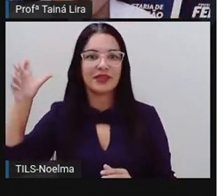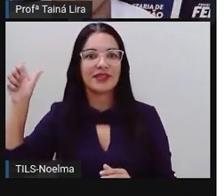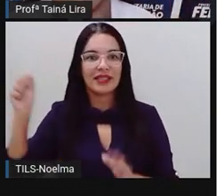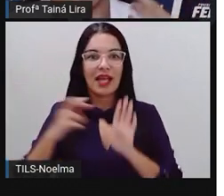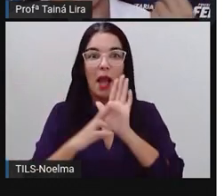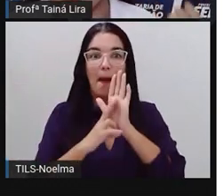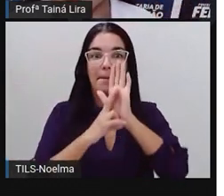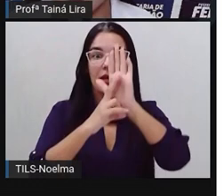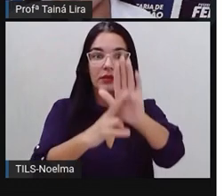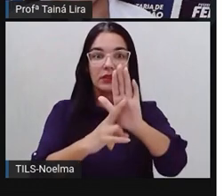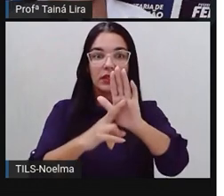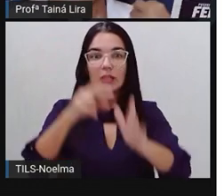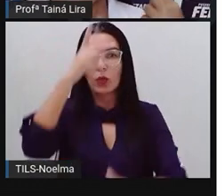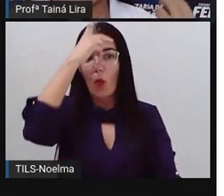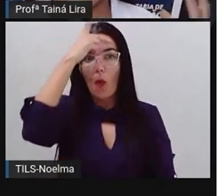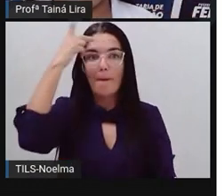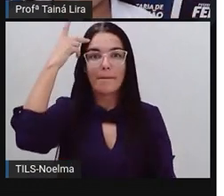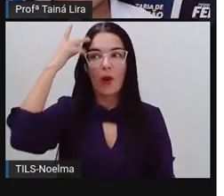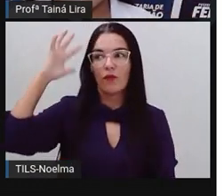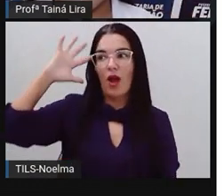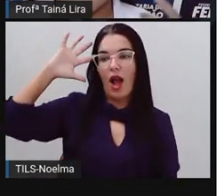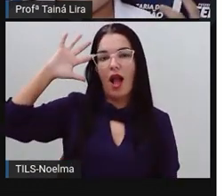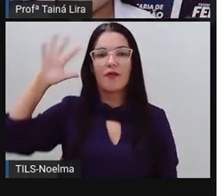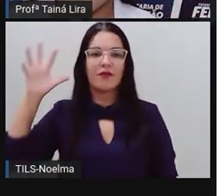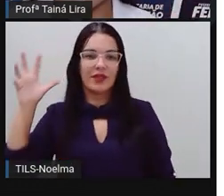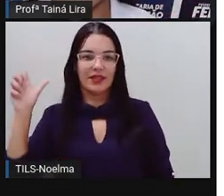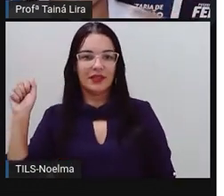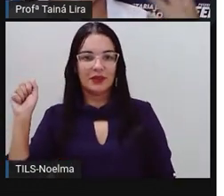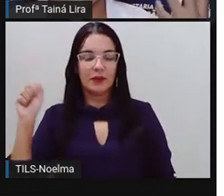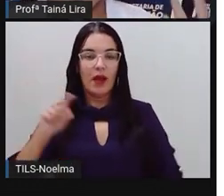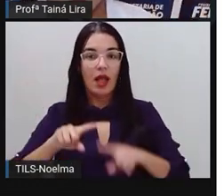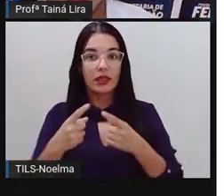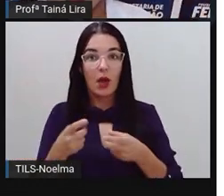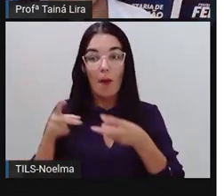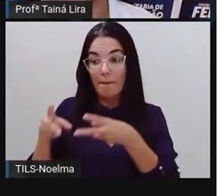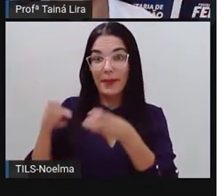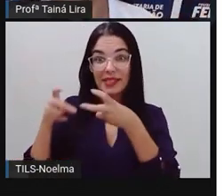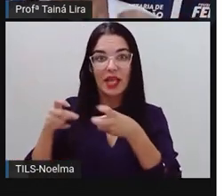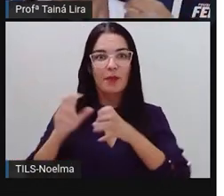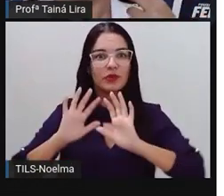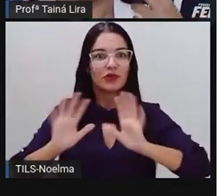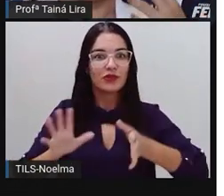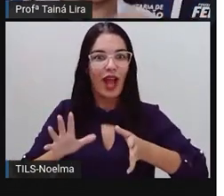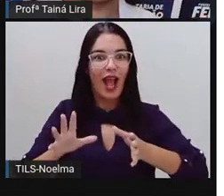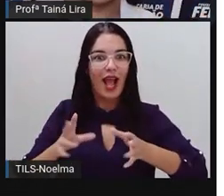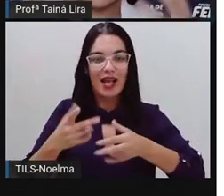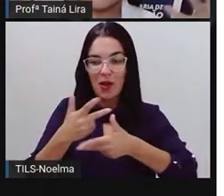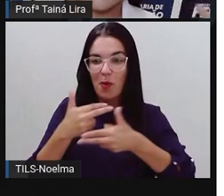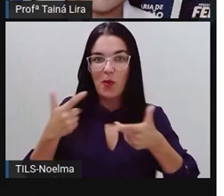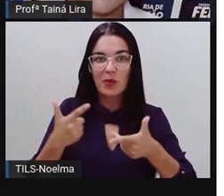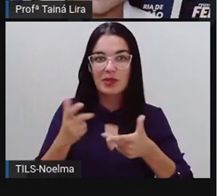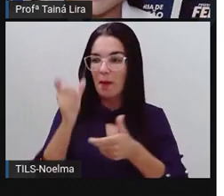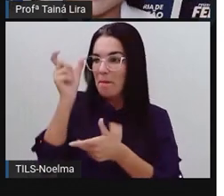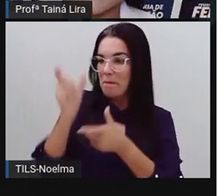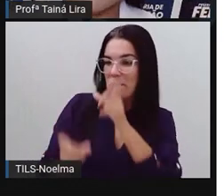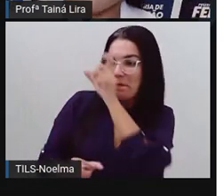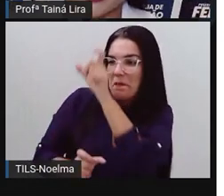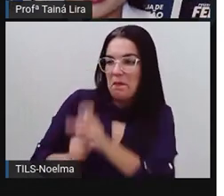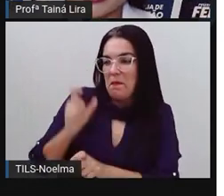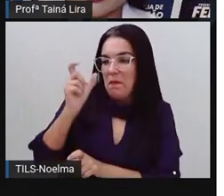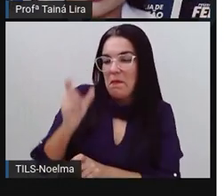o seu povo o povo africano Então observa em já traços da cultura de como as mulheres